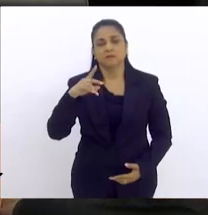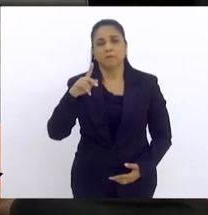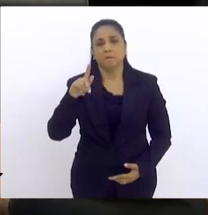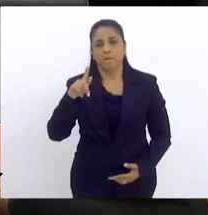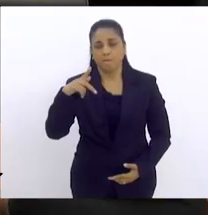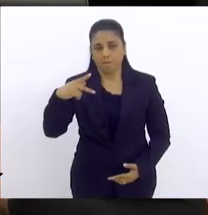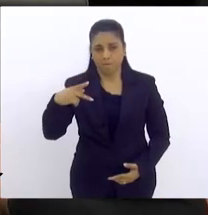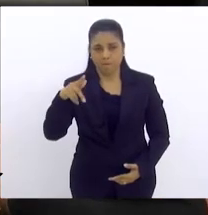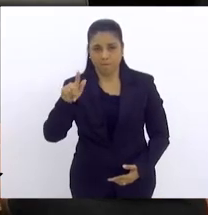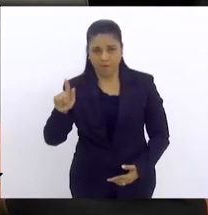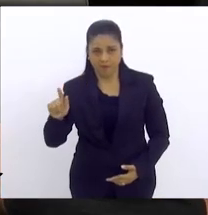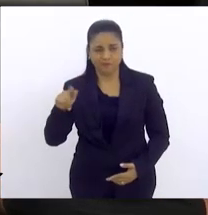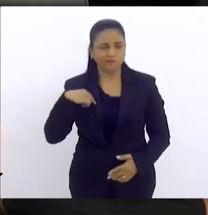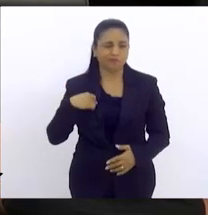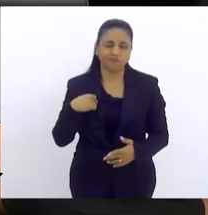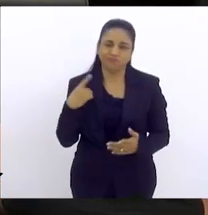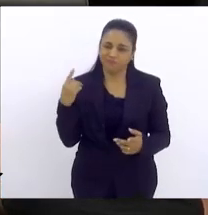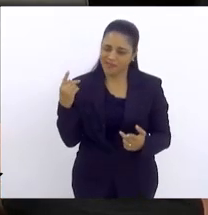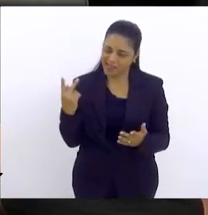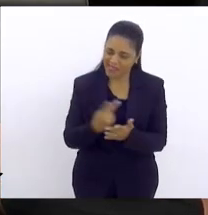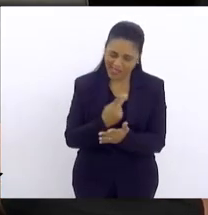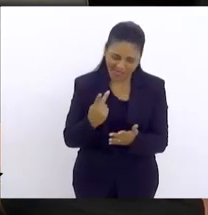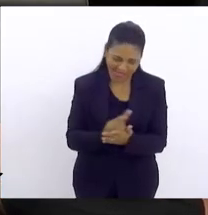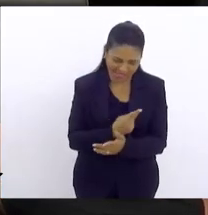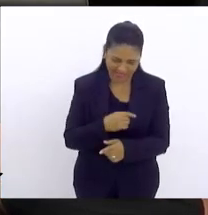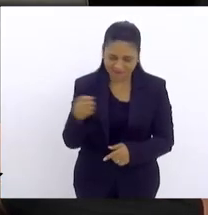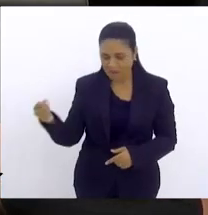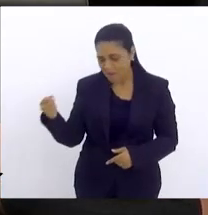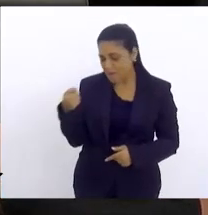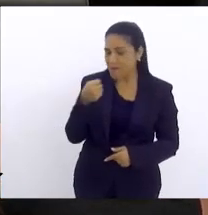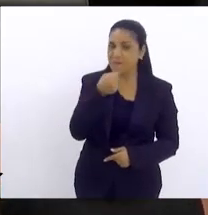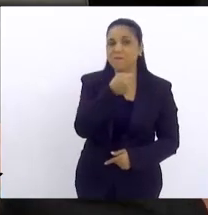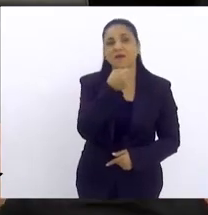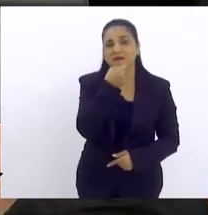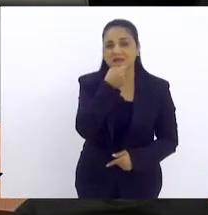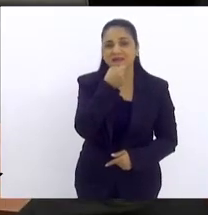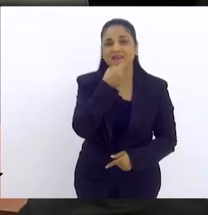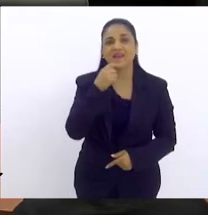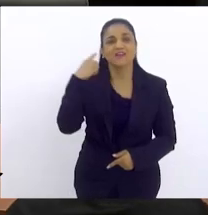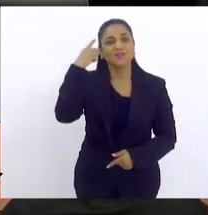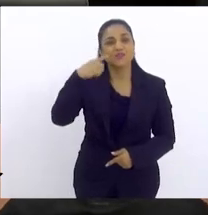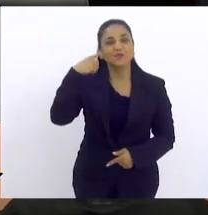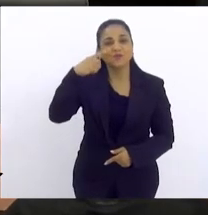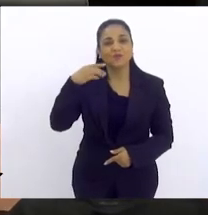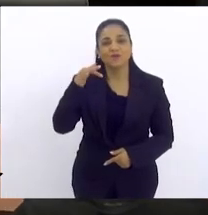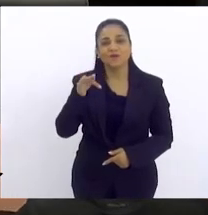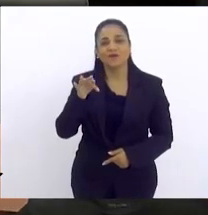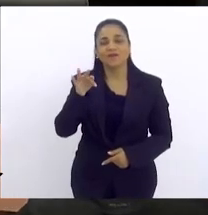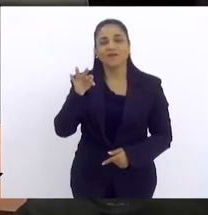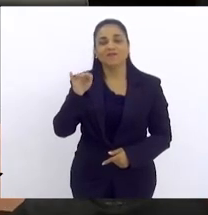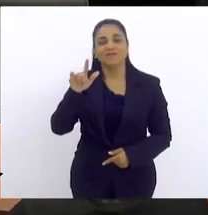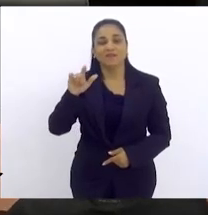eu não acerto uma então vou passar a palavra para o Dr Flávio